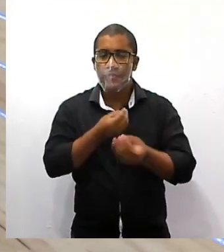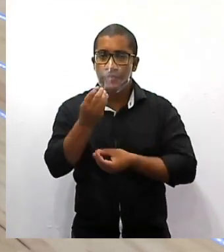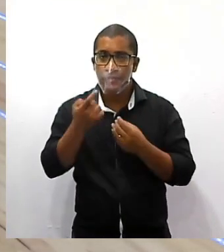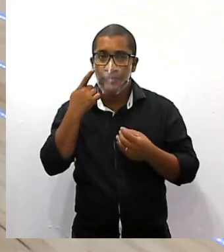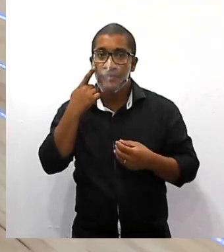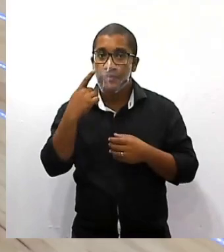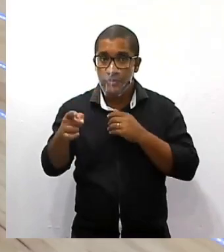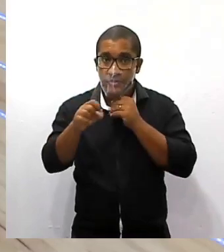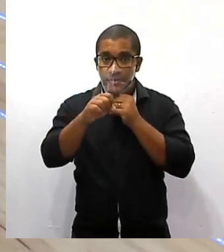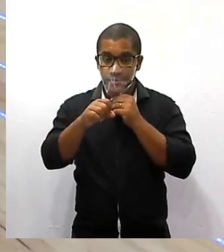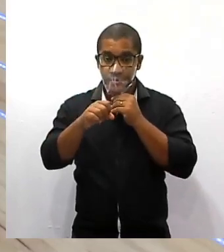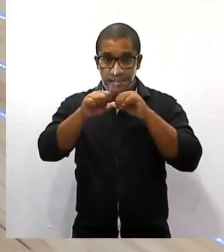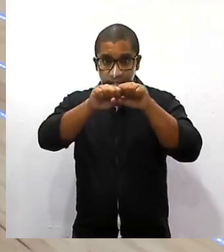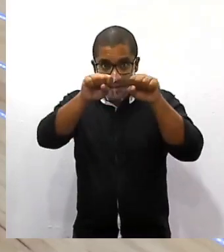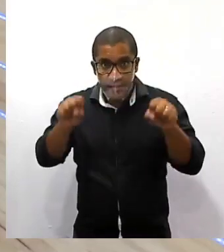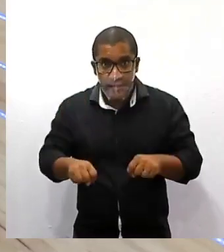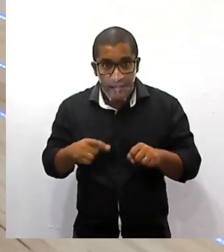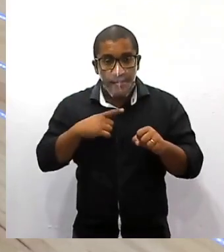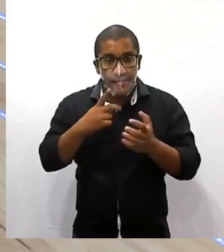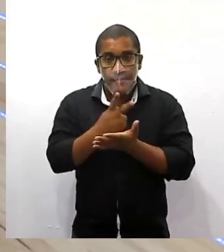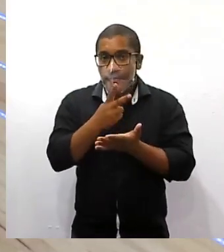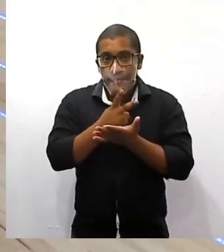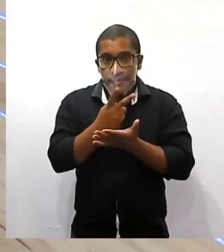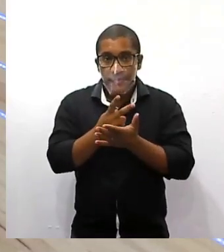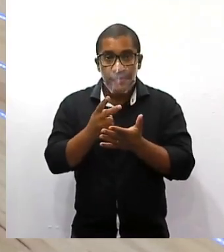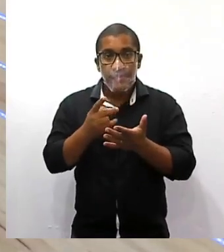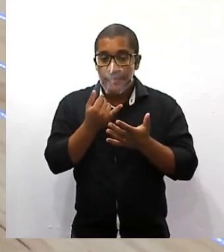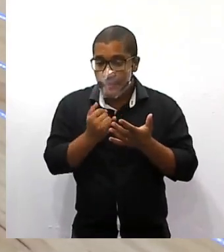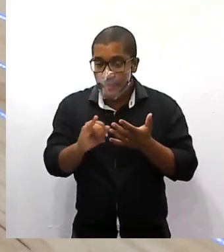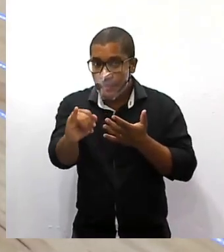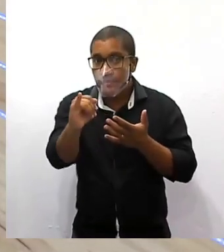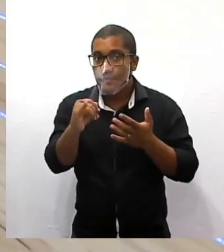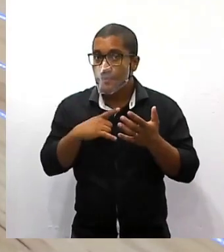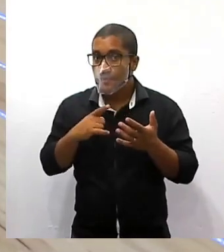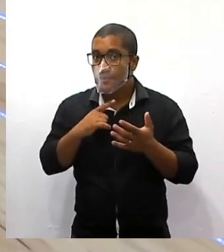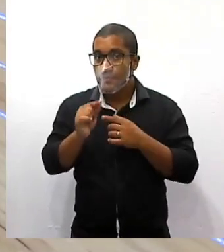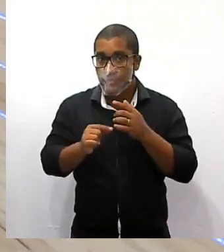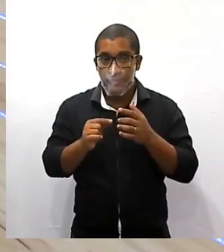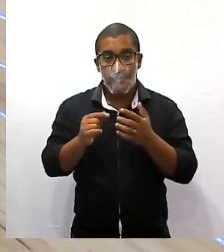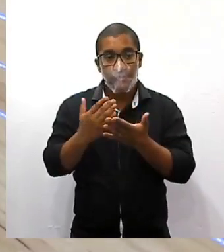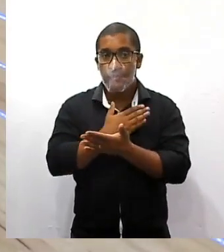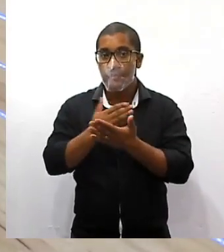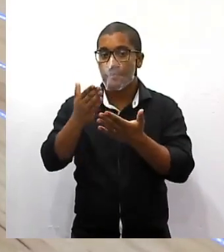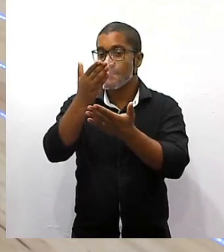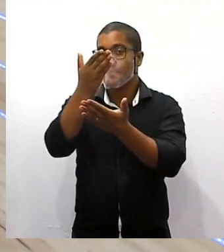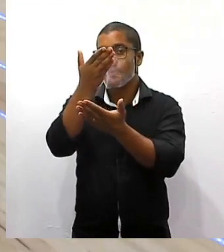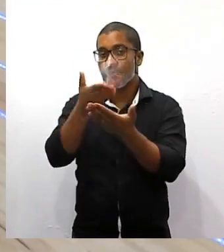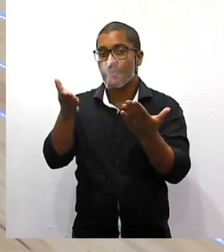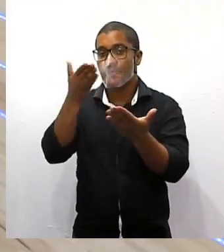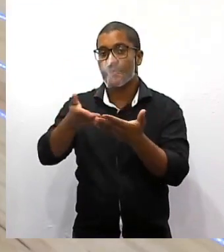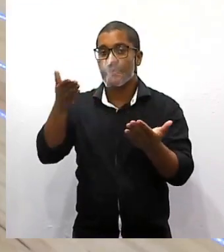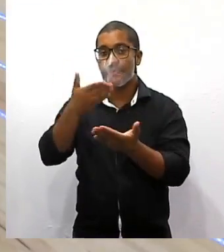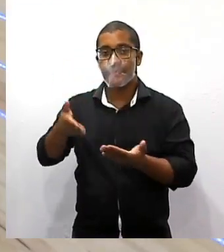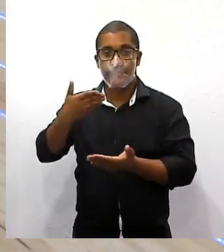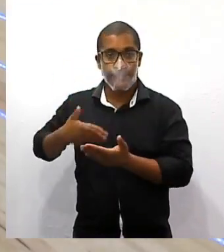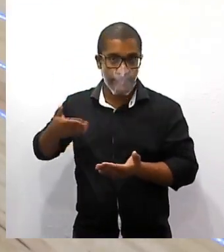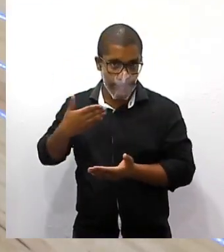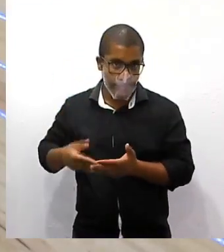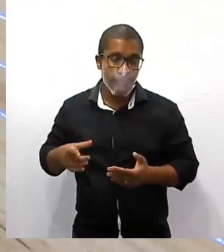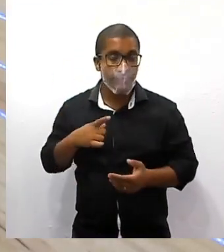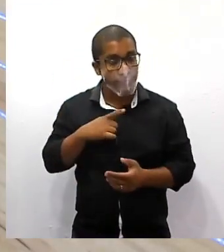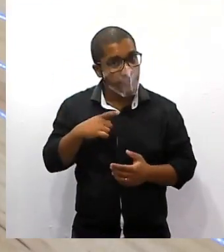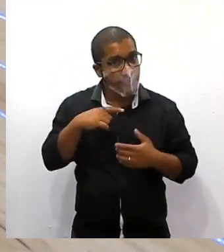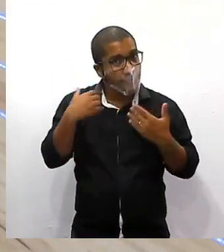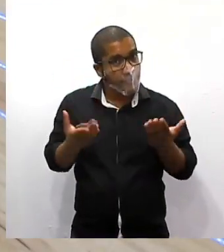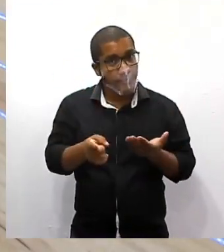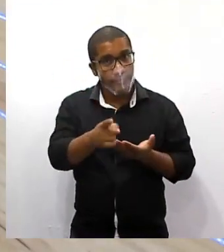dissipativo, sempre teremos uma porção da energia que vai ser mandada embora, ou seja,